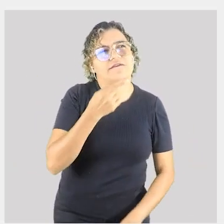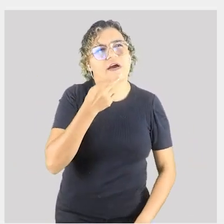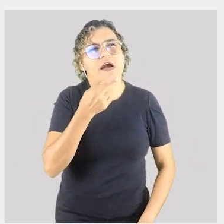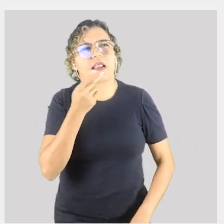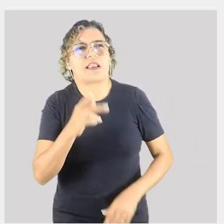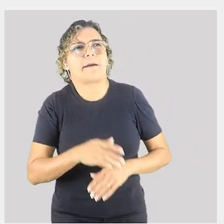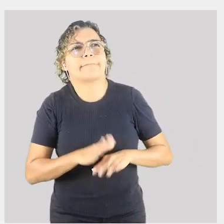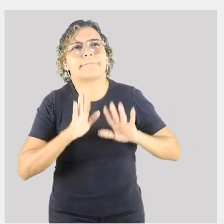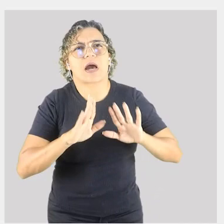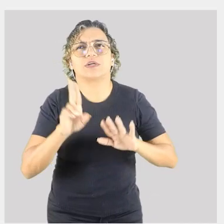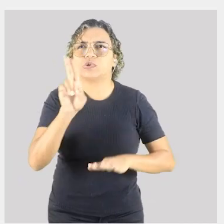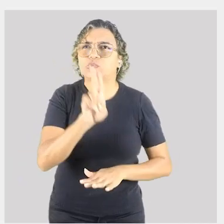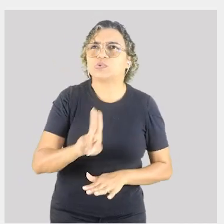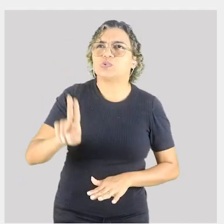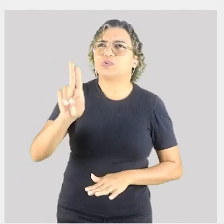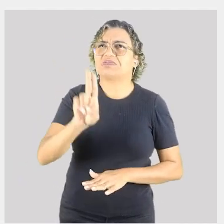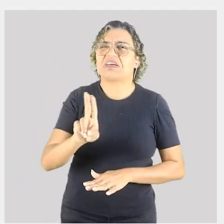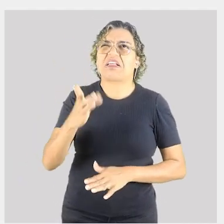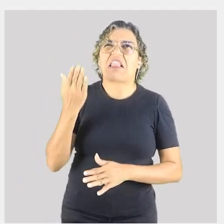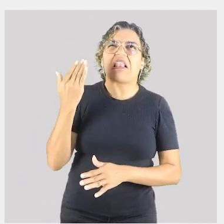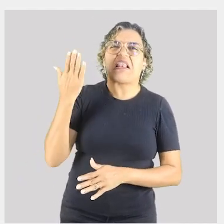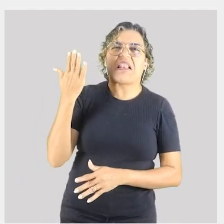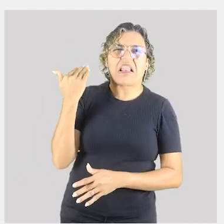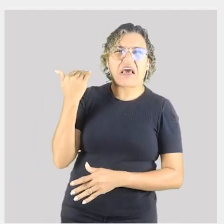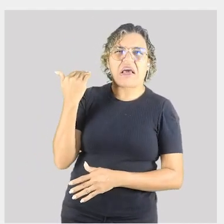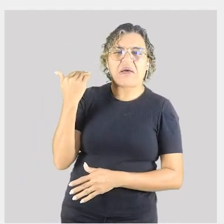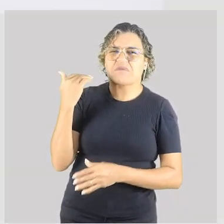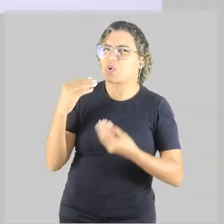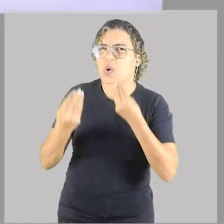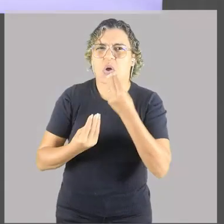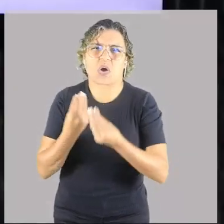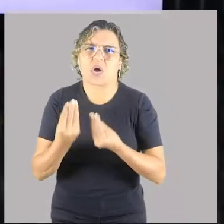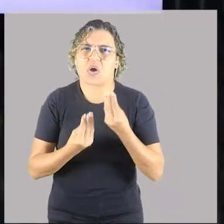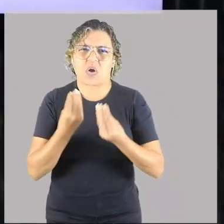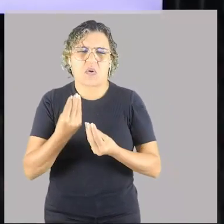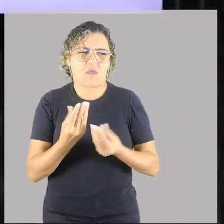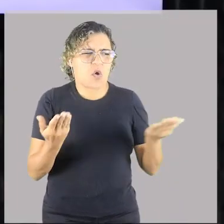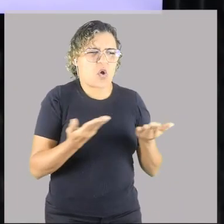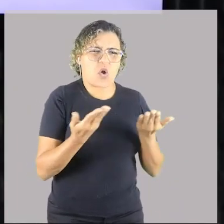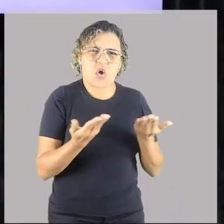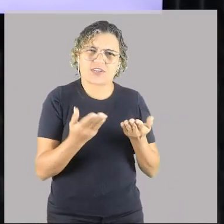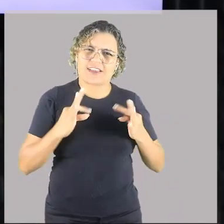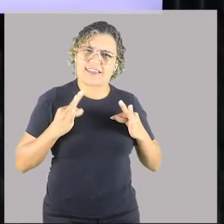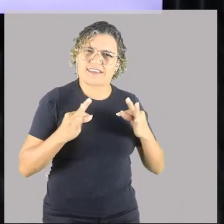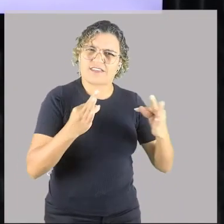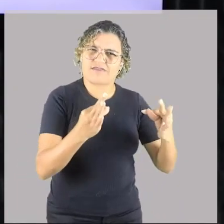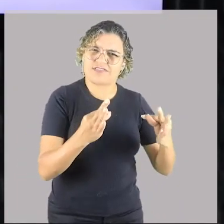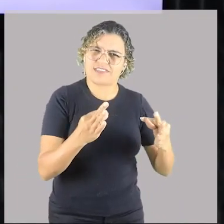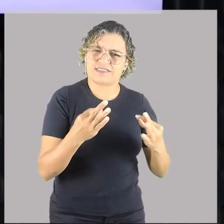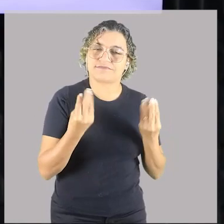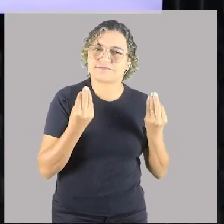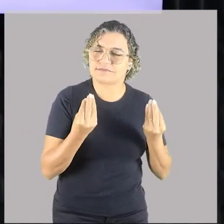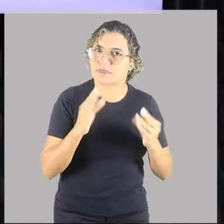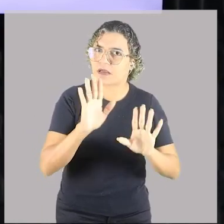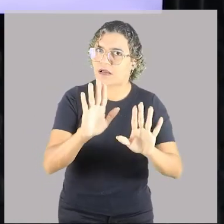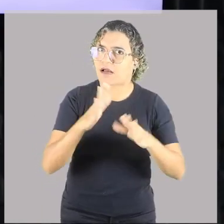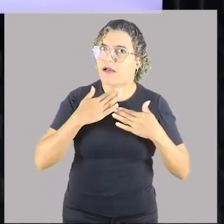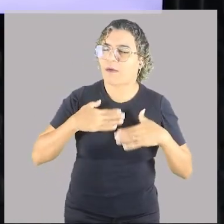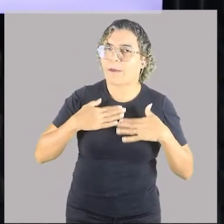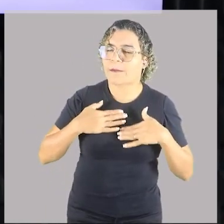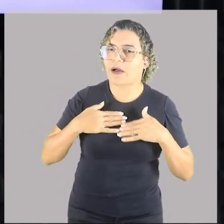dizendo, mas utilização arcaica, né, com tanta tecnologia hoje, calma bem aí.